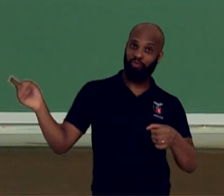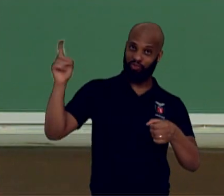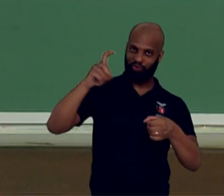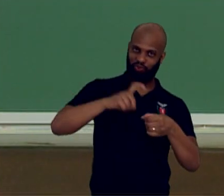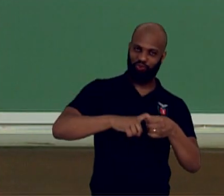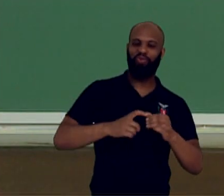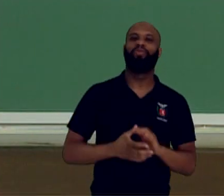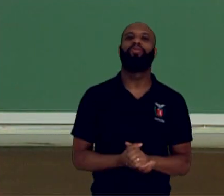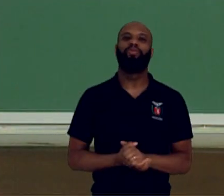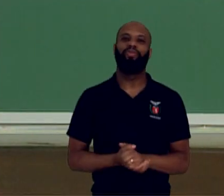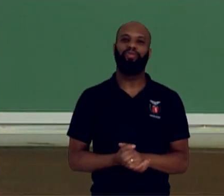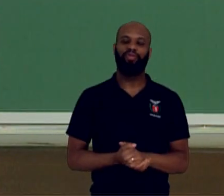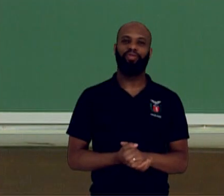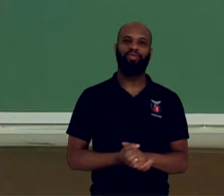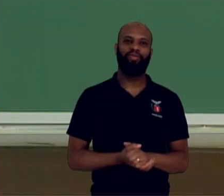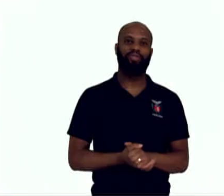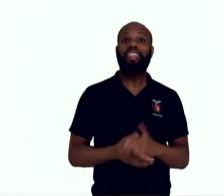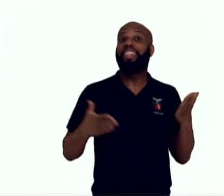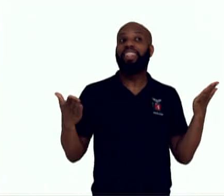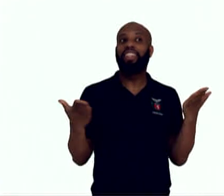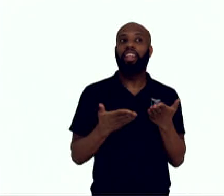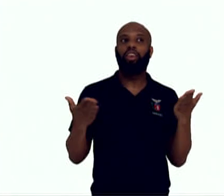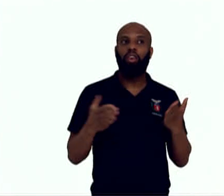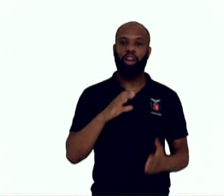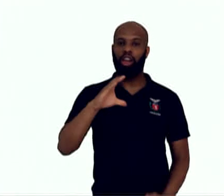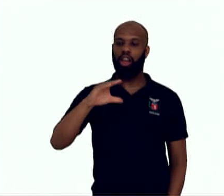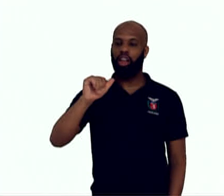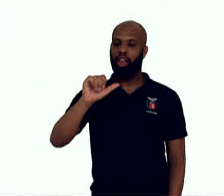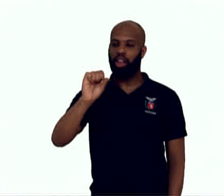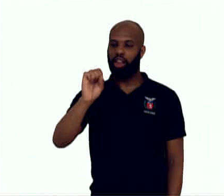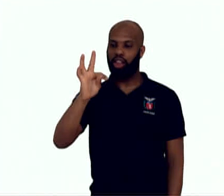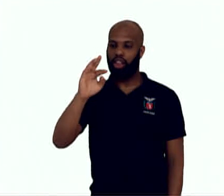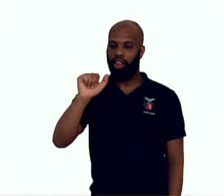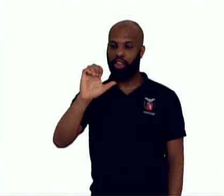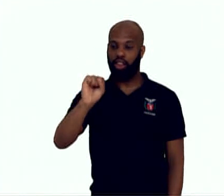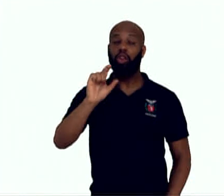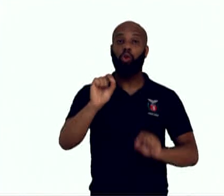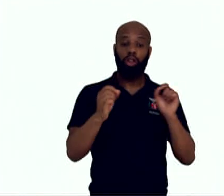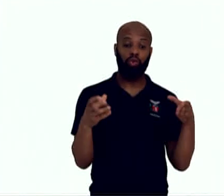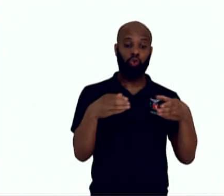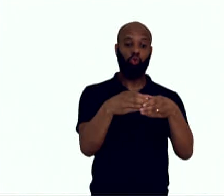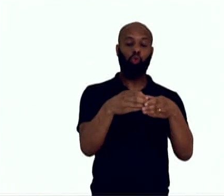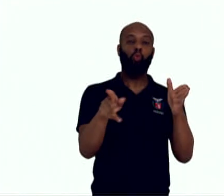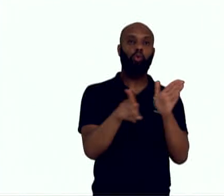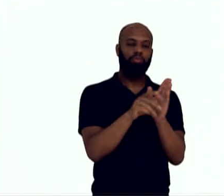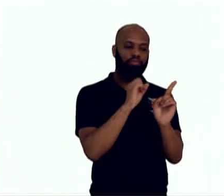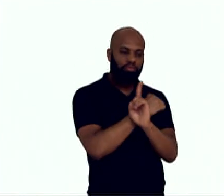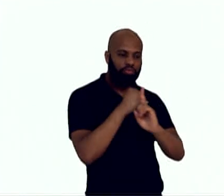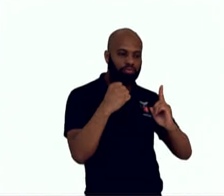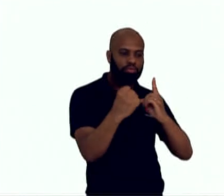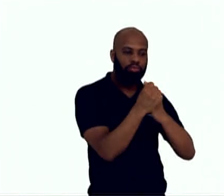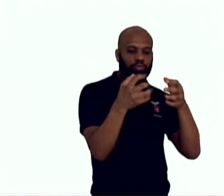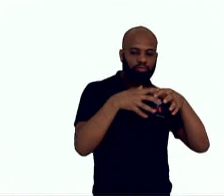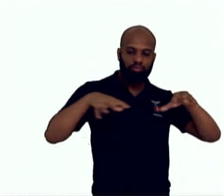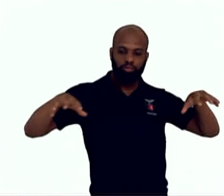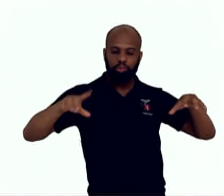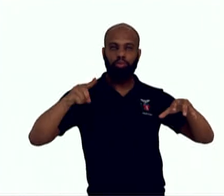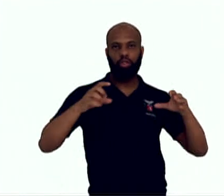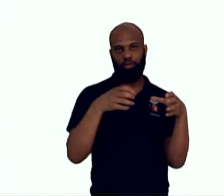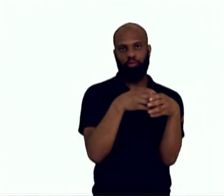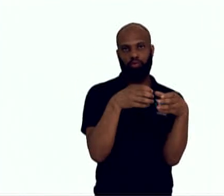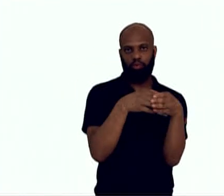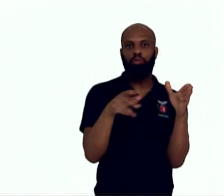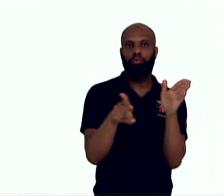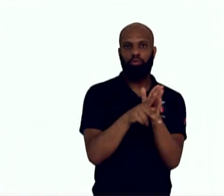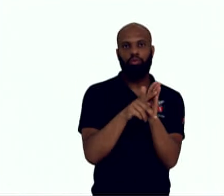Voltei. E agora? Castas constitui-se uma divisão social, uma espécie de uma classe